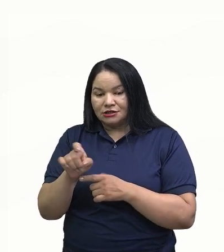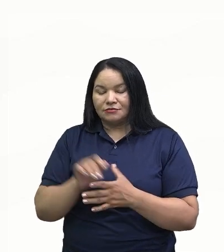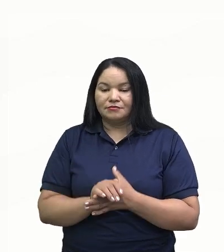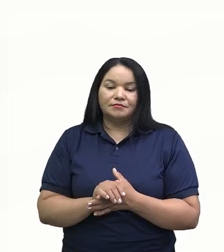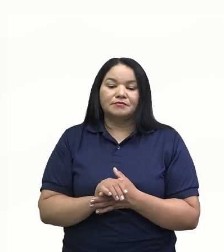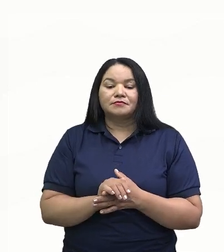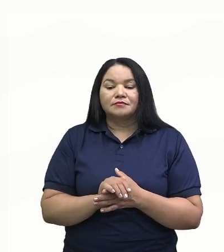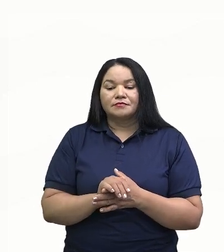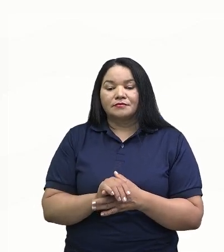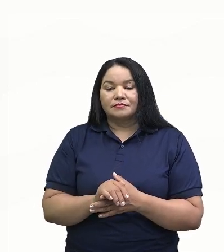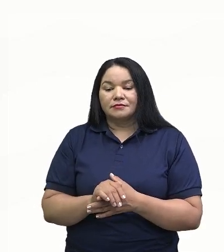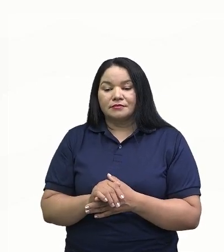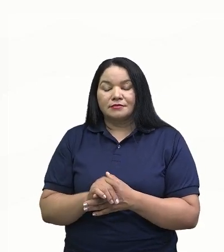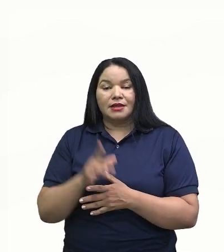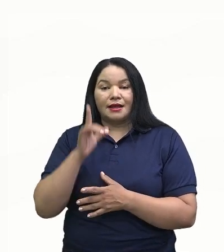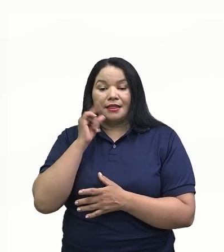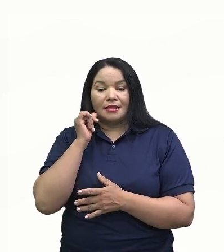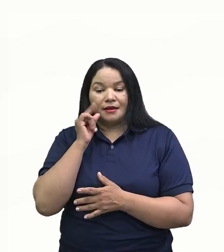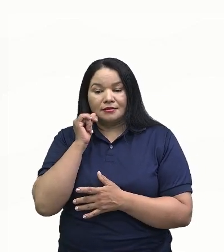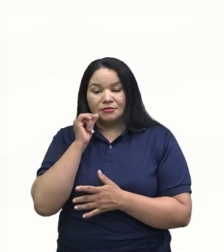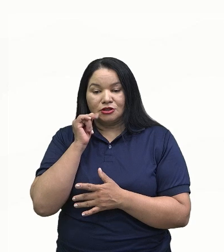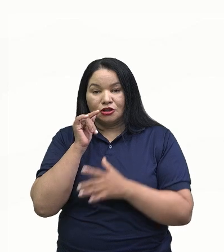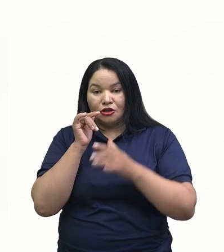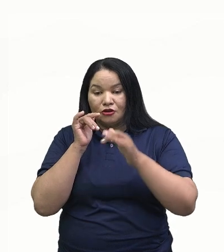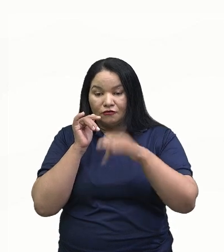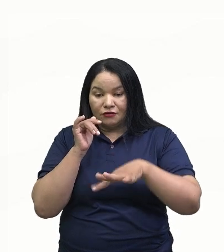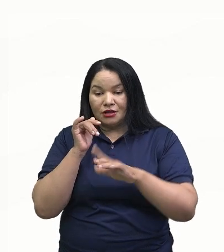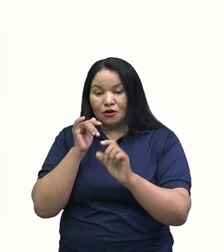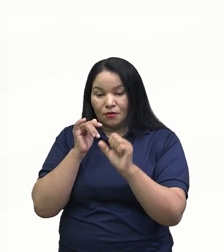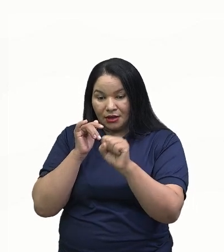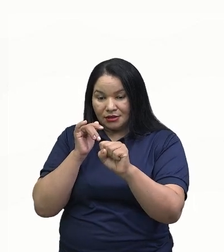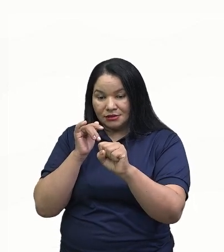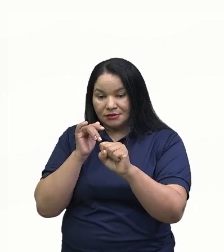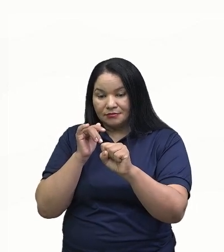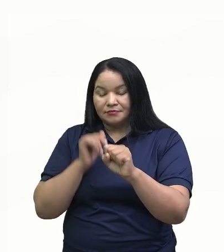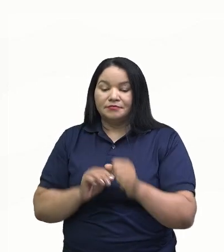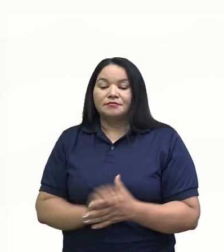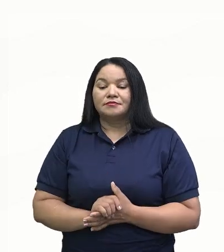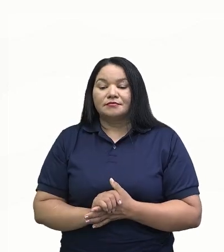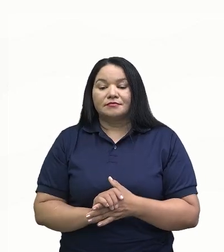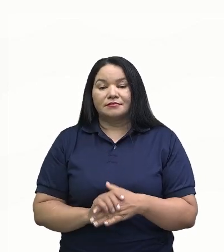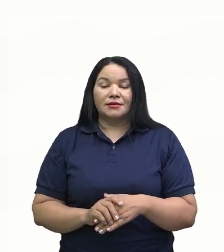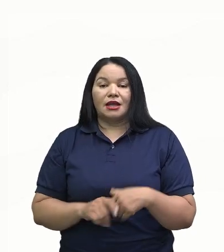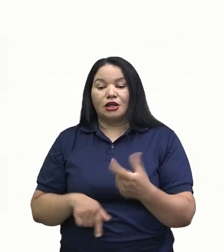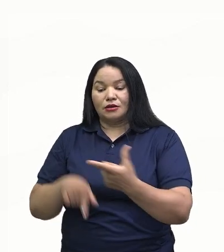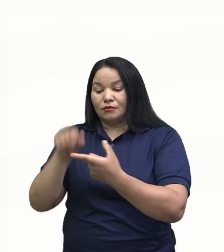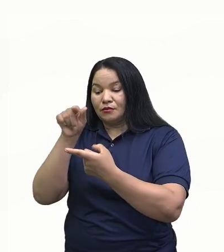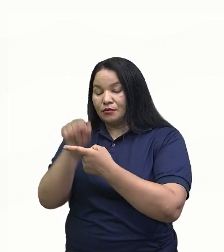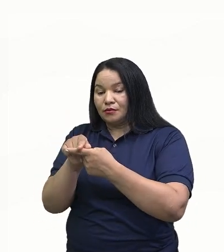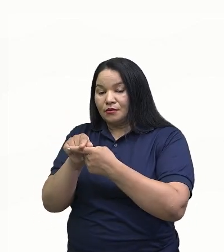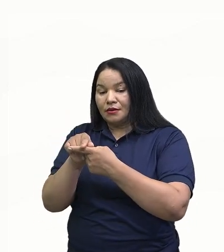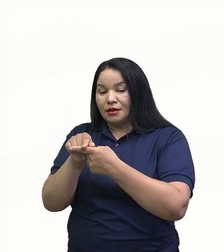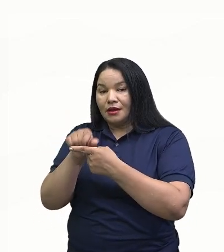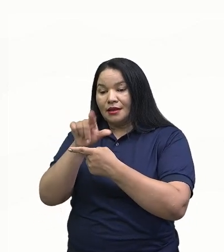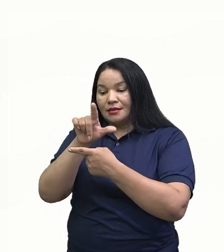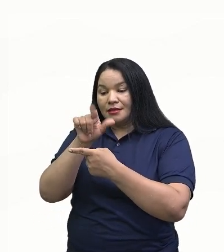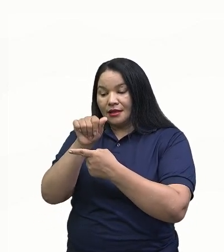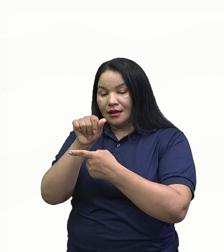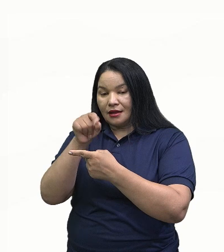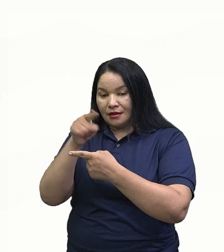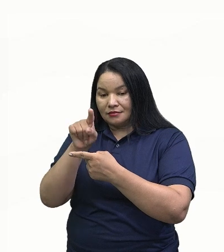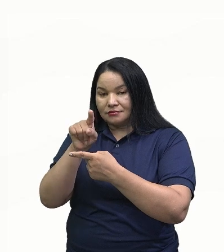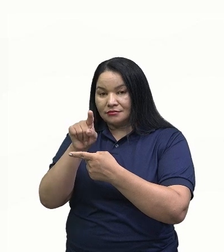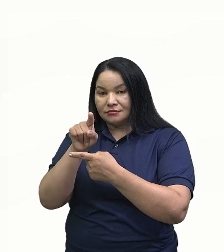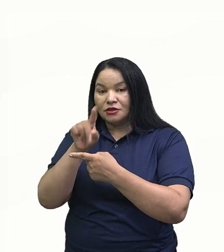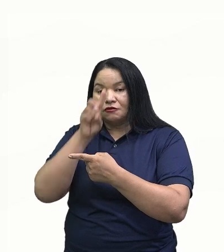lápis termina com S e a sílaba tônica é o lá. O bônus termina com S também,